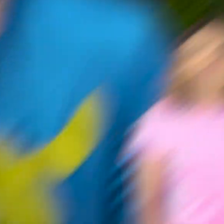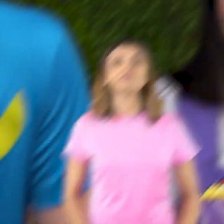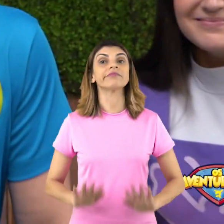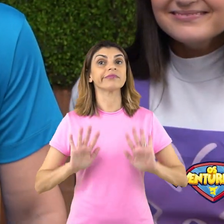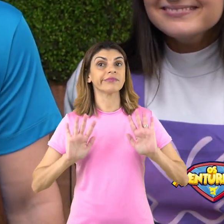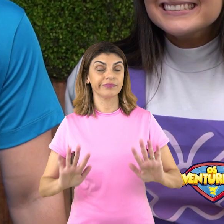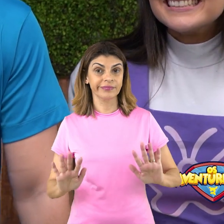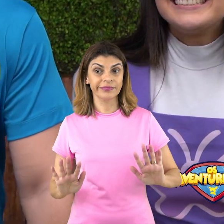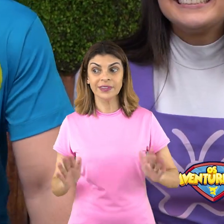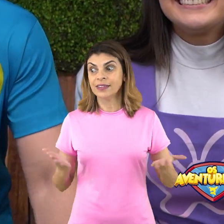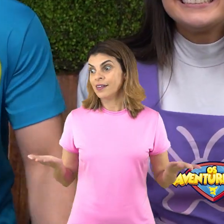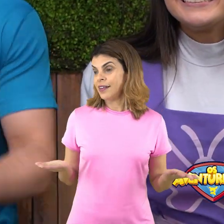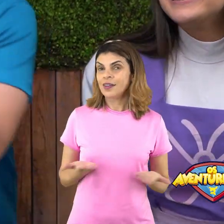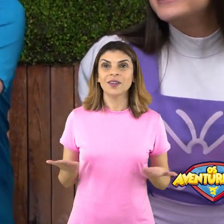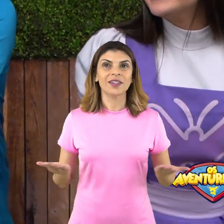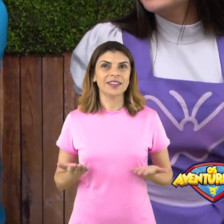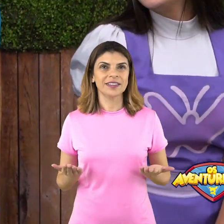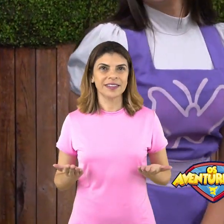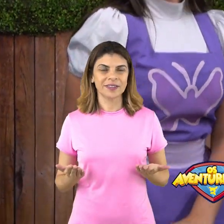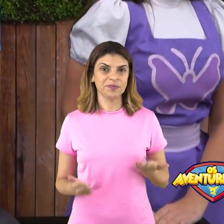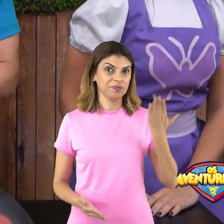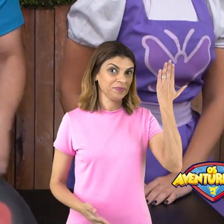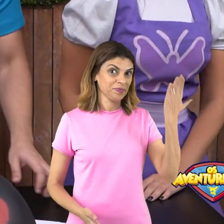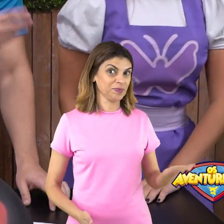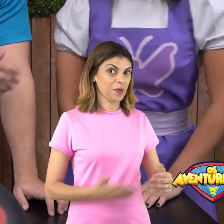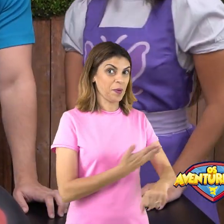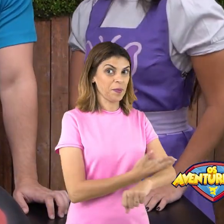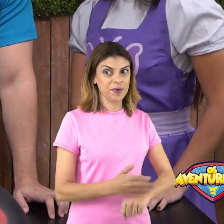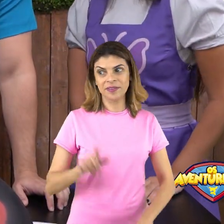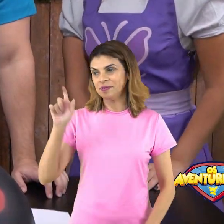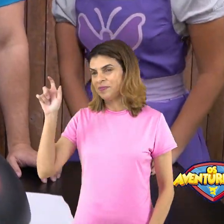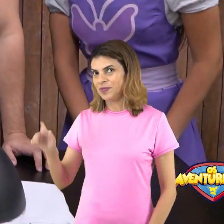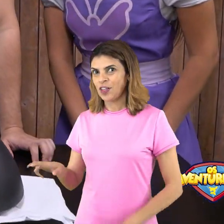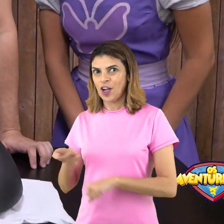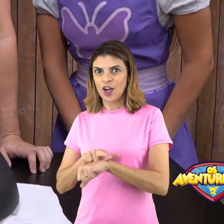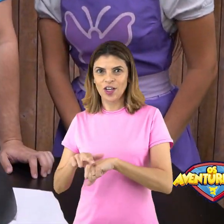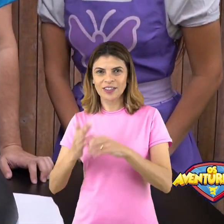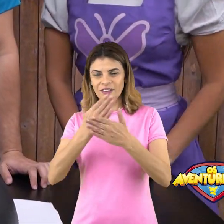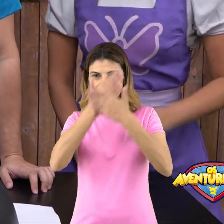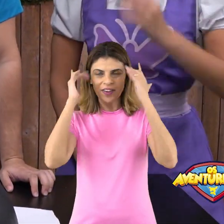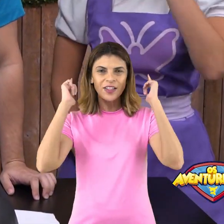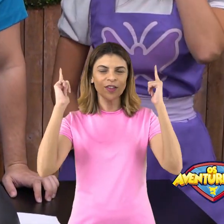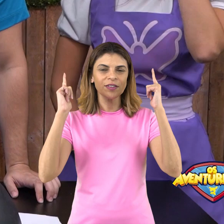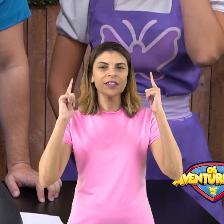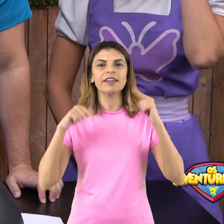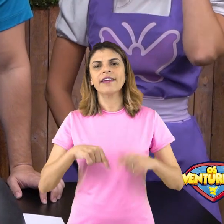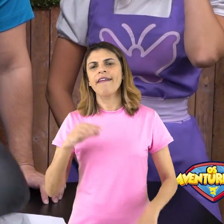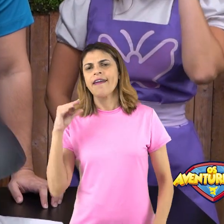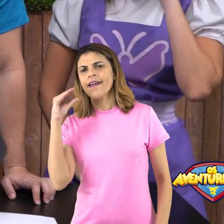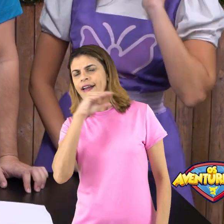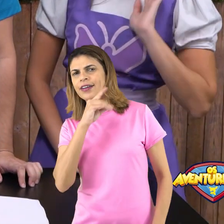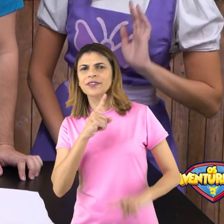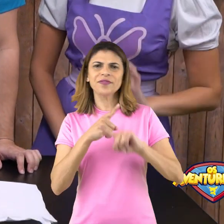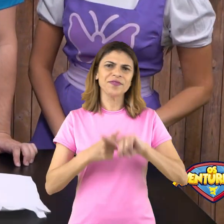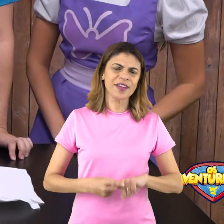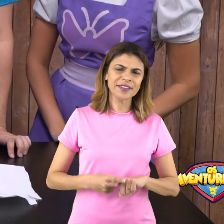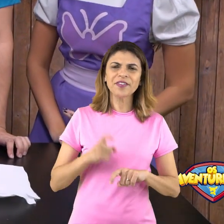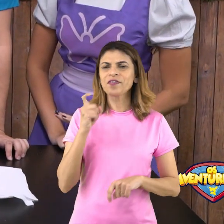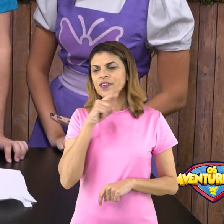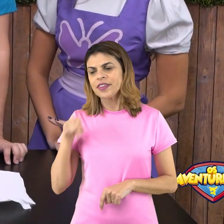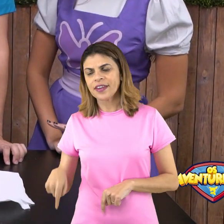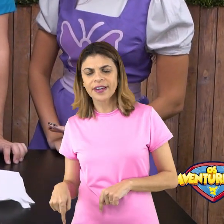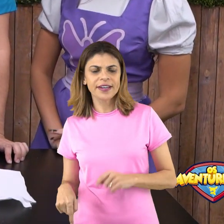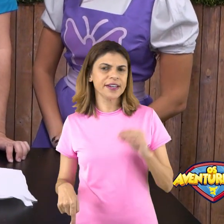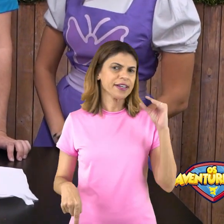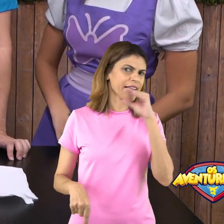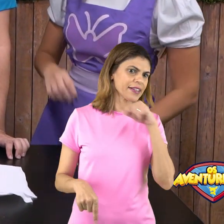bem, gente, estamos aqui com aventureiro branco, aventureira roxa. E aqui é o desafio do quente versus frio. Aqui tem uma comida quente e aqui